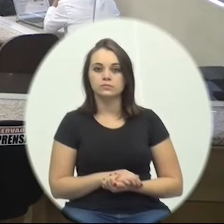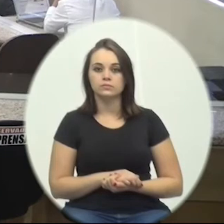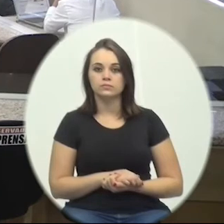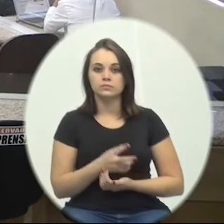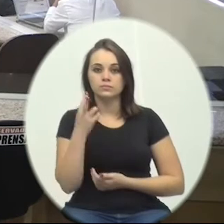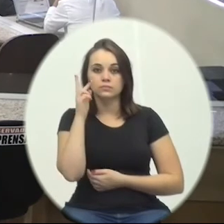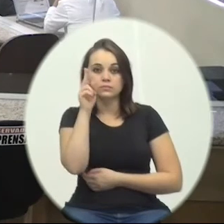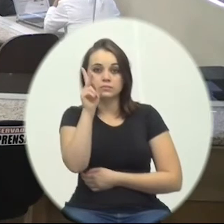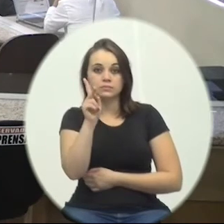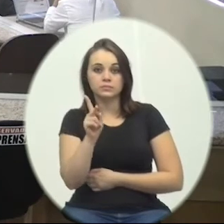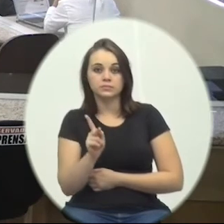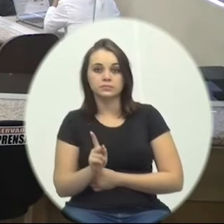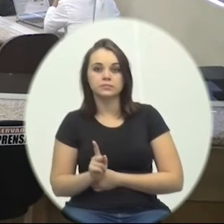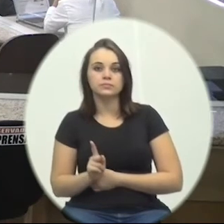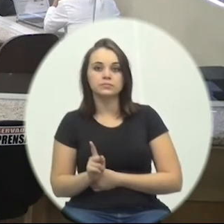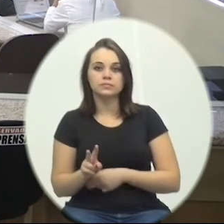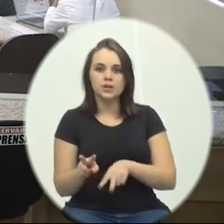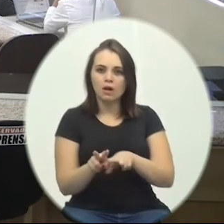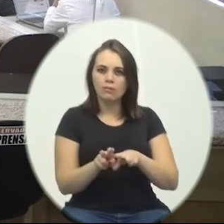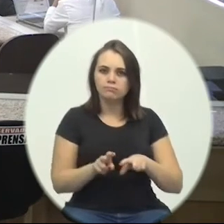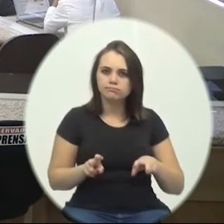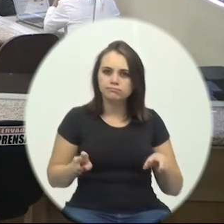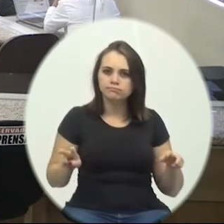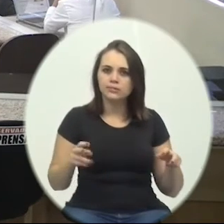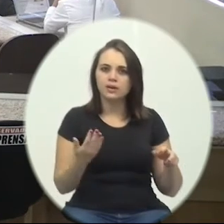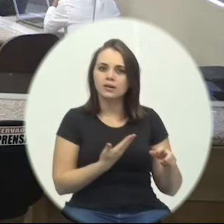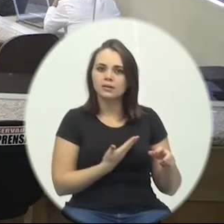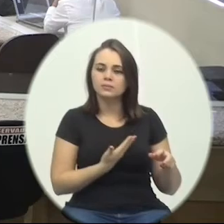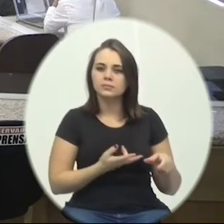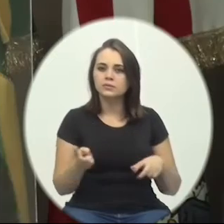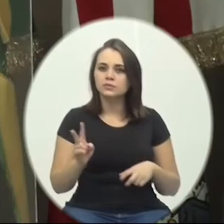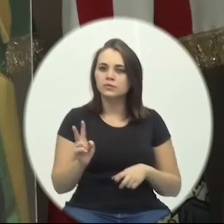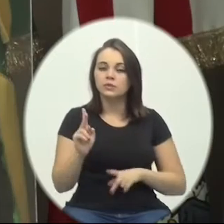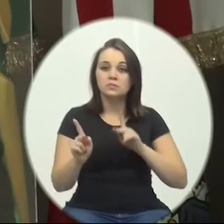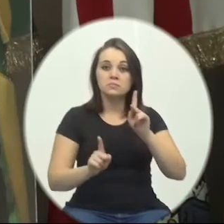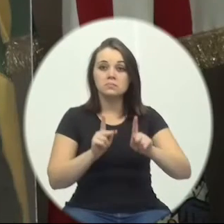Senhor presidente, mesa diretora, colegas vereadores e